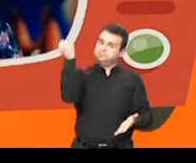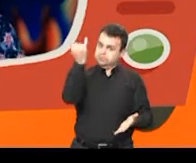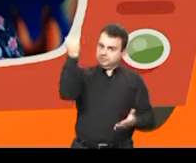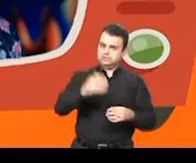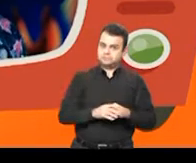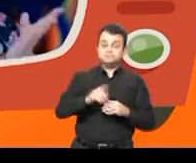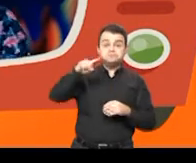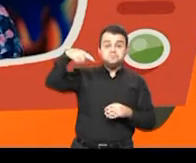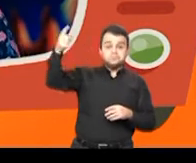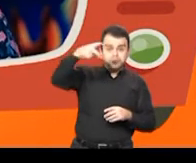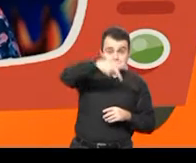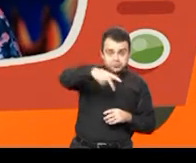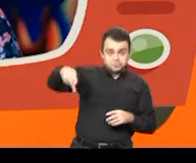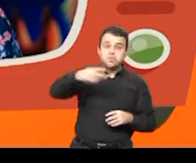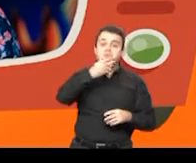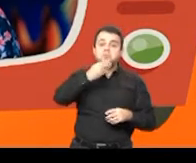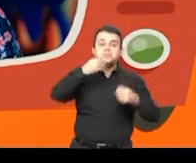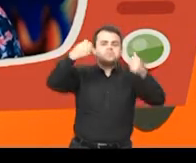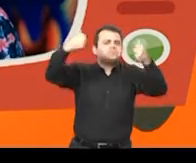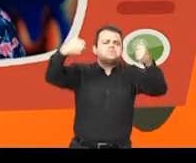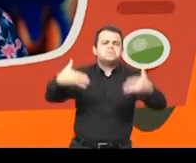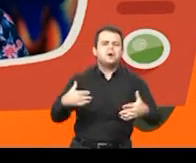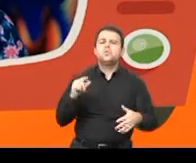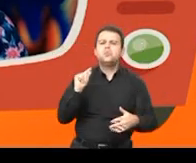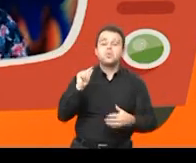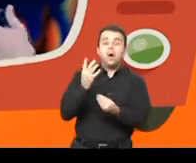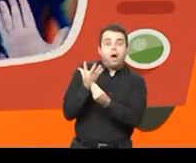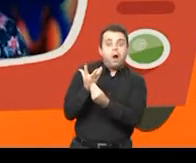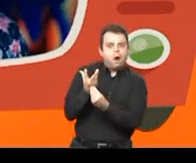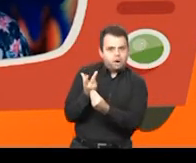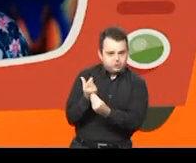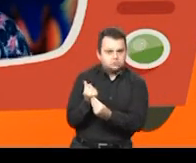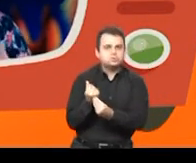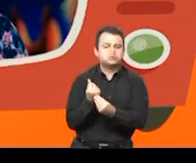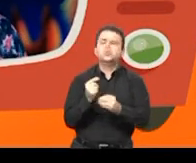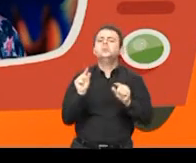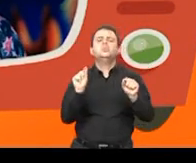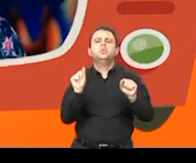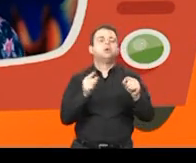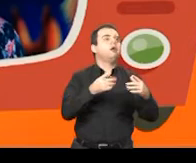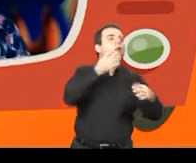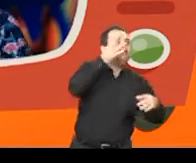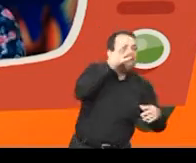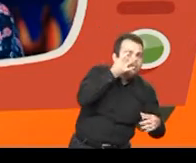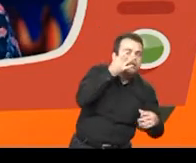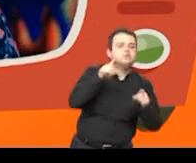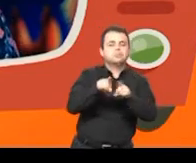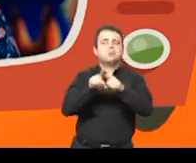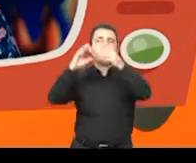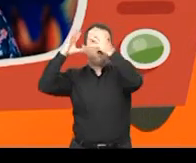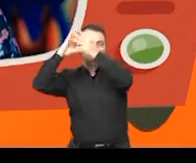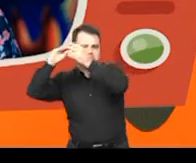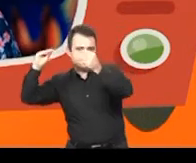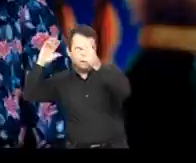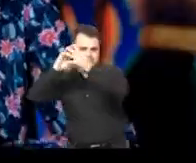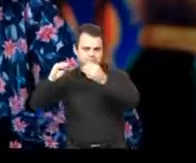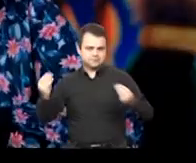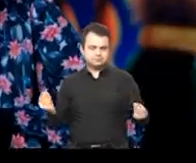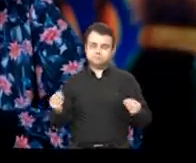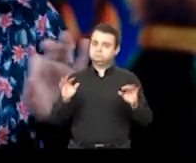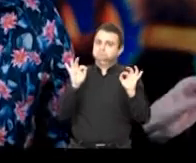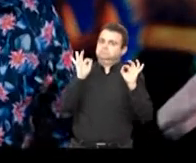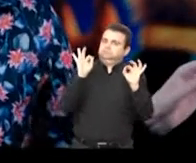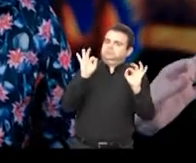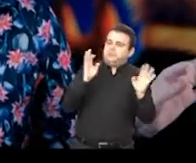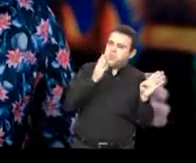sangue. Depois vem o professor Zé Antônio. Ele vai falar sobre arte. Arte figurativa e arte abstrata. Vai